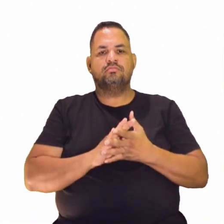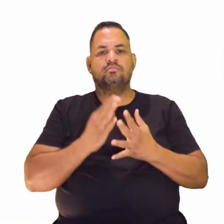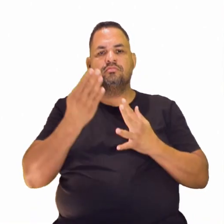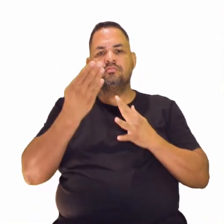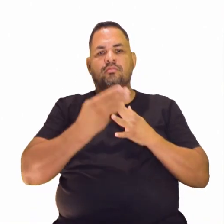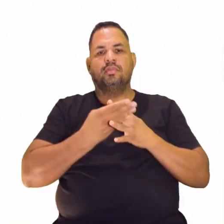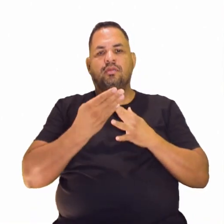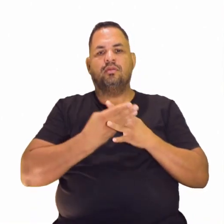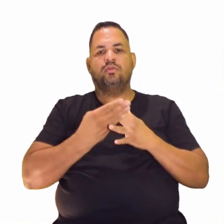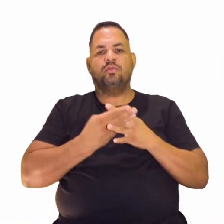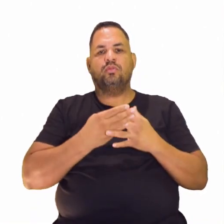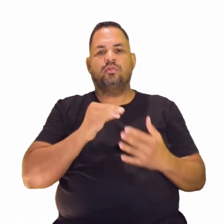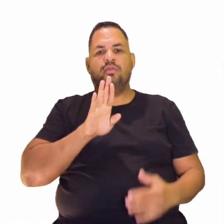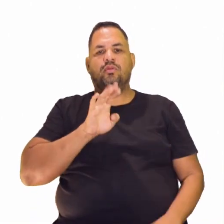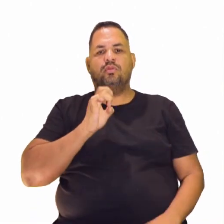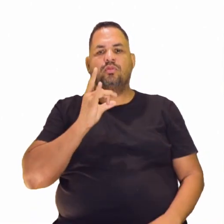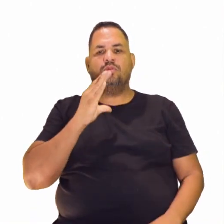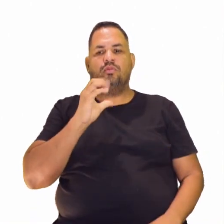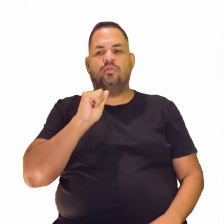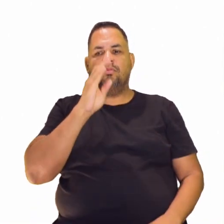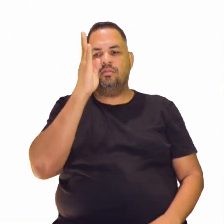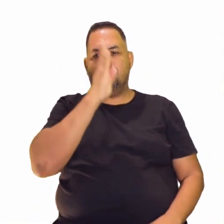do barroco brasileiro.